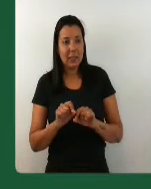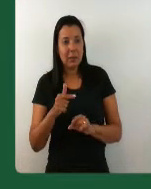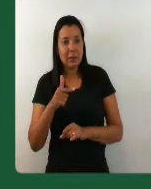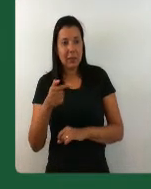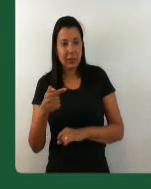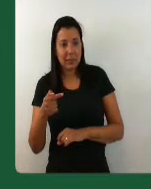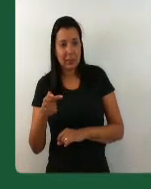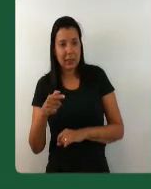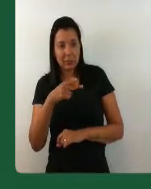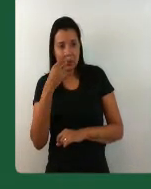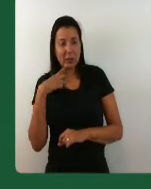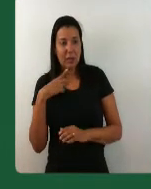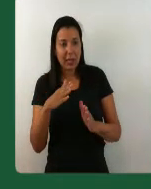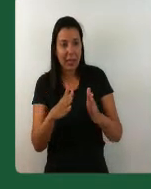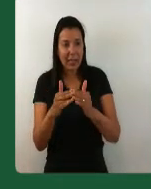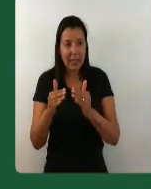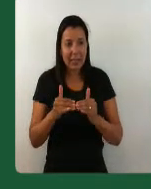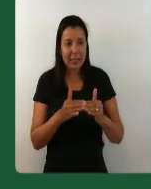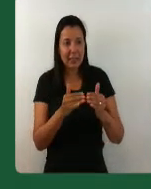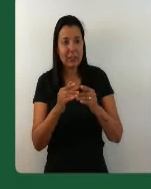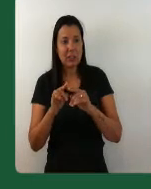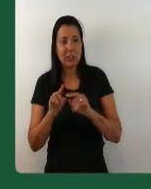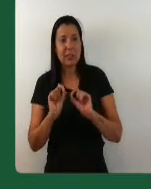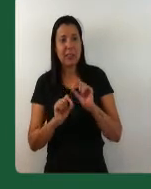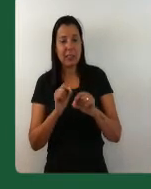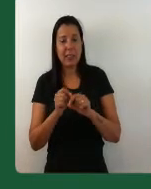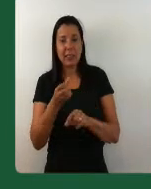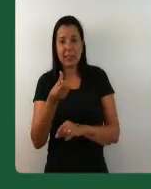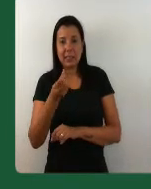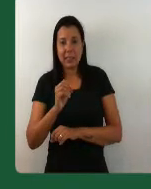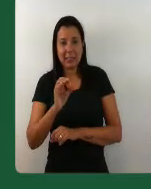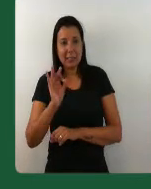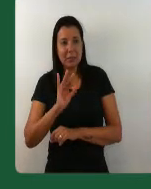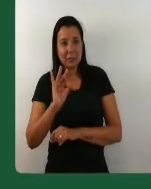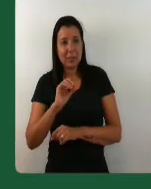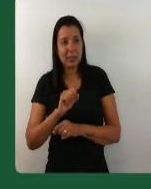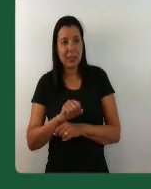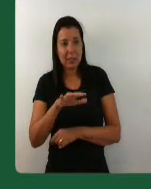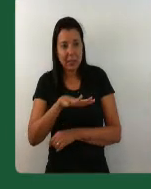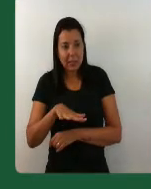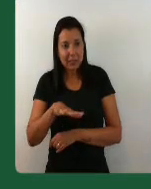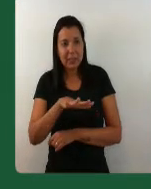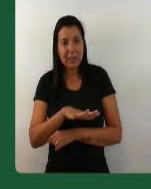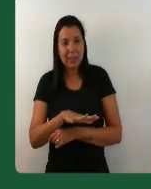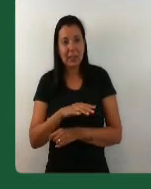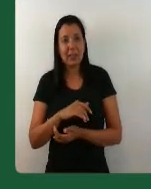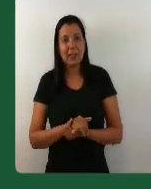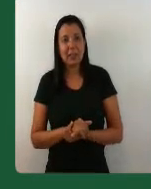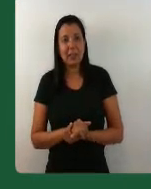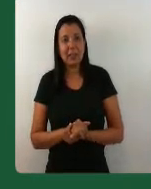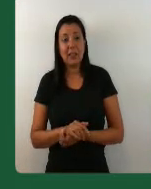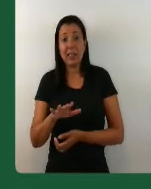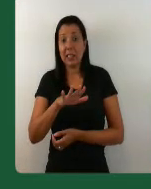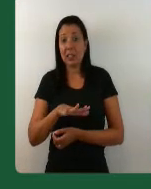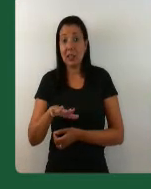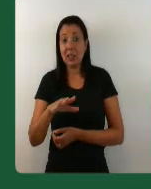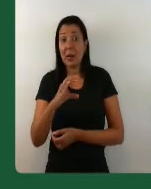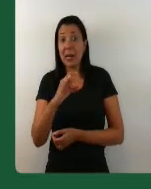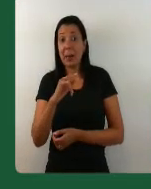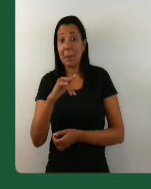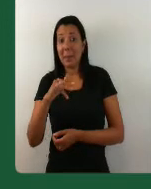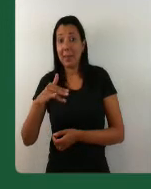2.700 pacientes foram atendidos, sendo 60% da região, dos pacientes são da região de Campinas